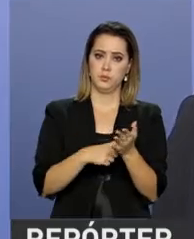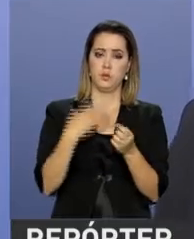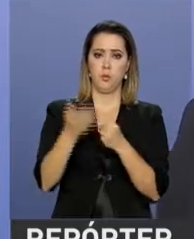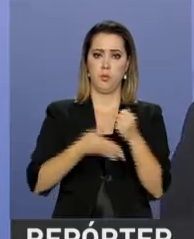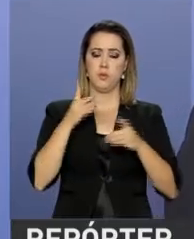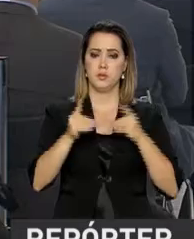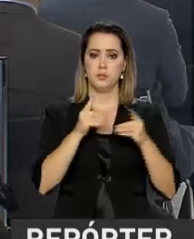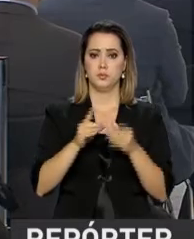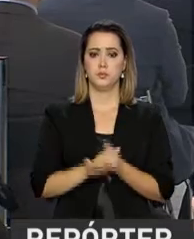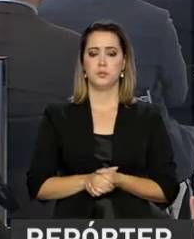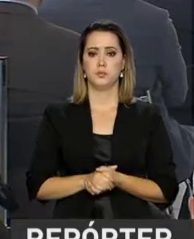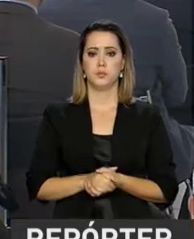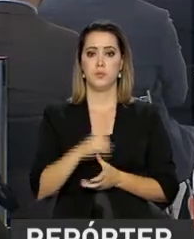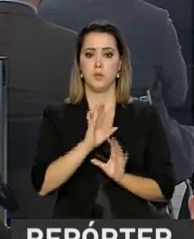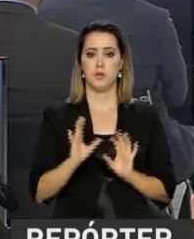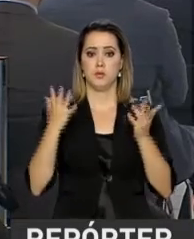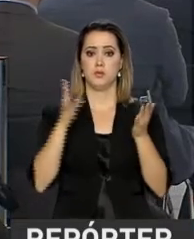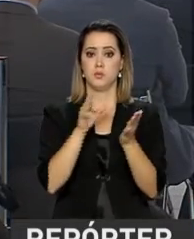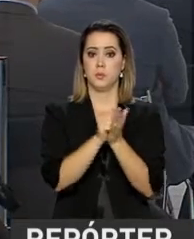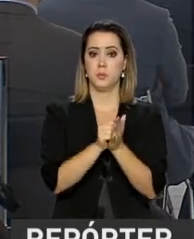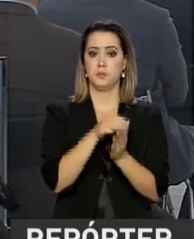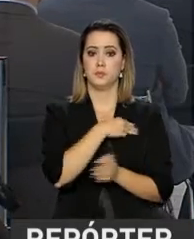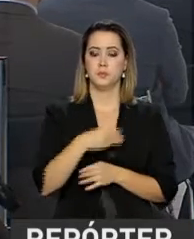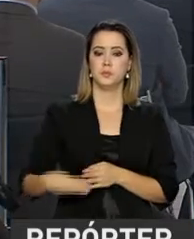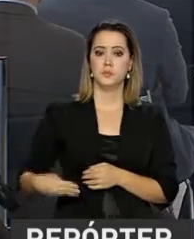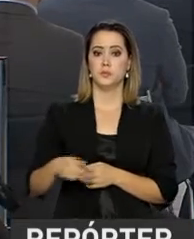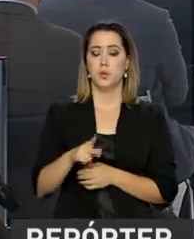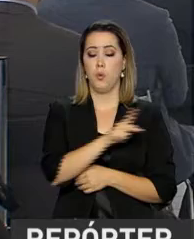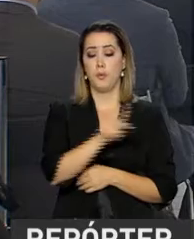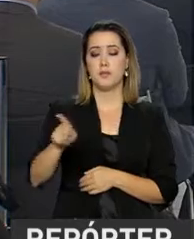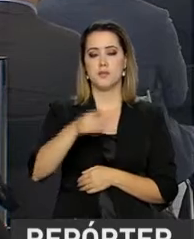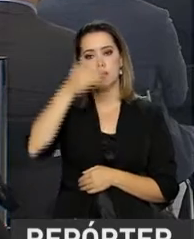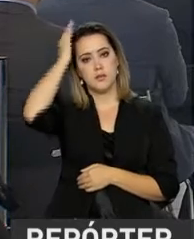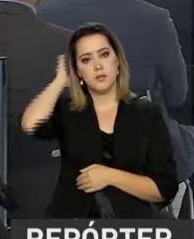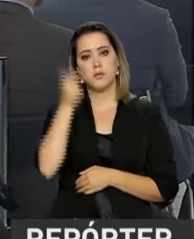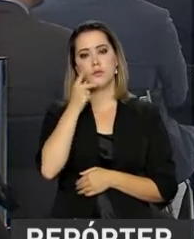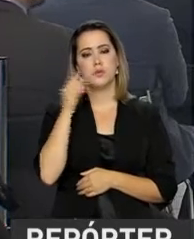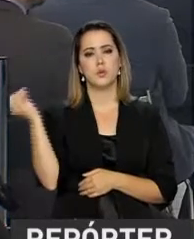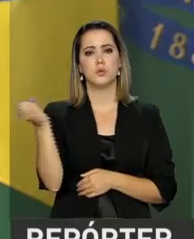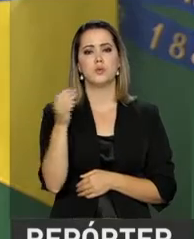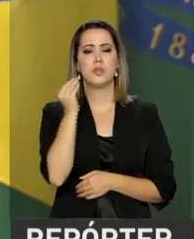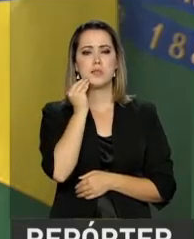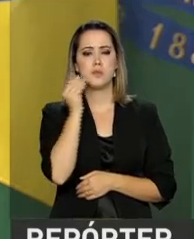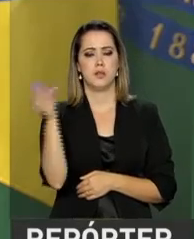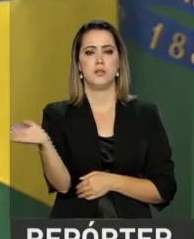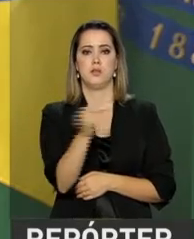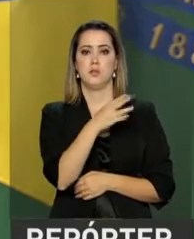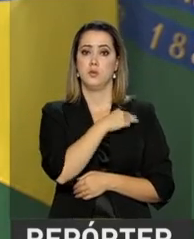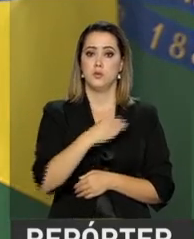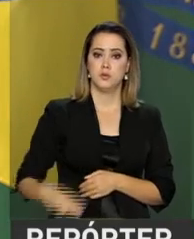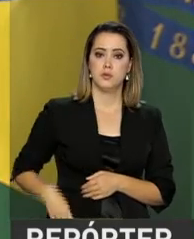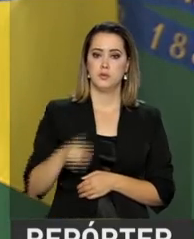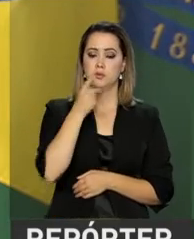no diálogo durante a cerimônia de posse o presidente michel temer lembrou da trajetória do novo ministro e afirmou que